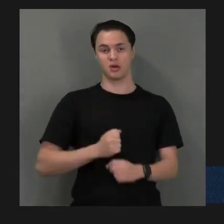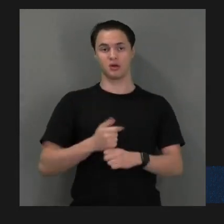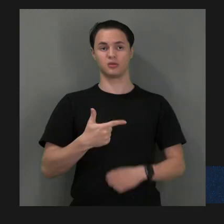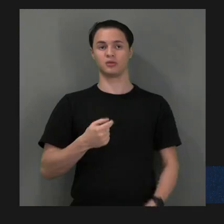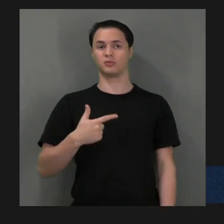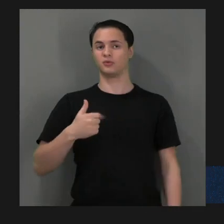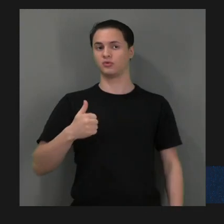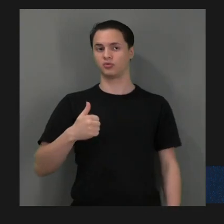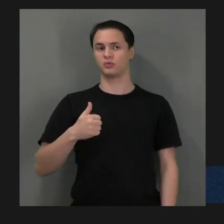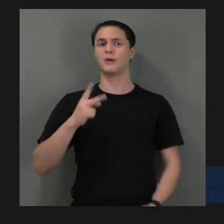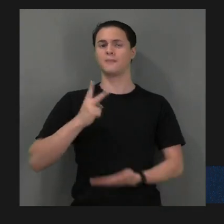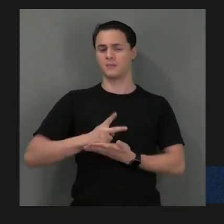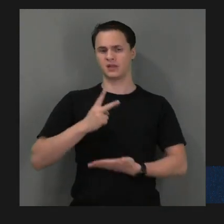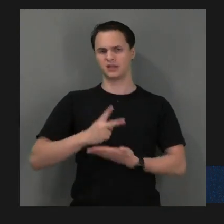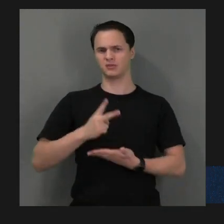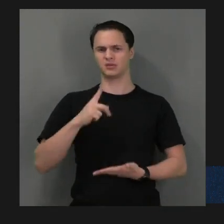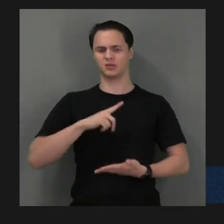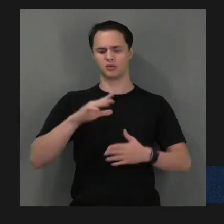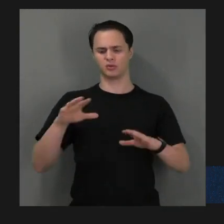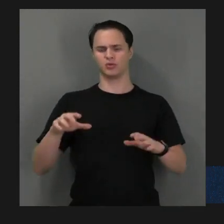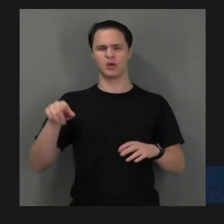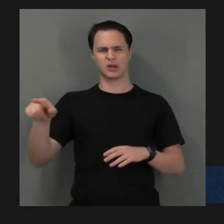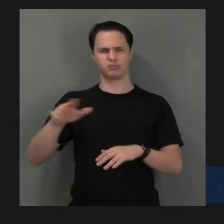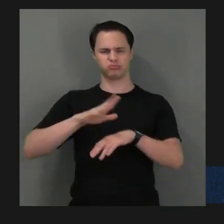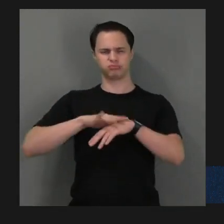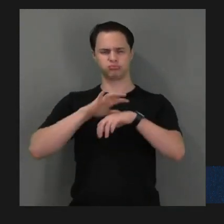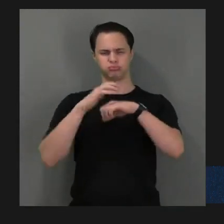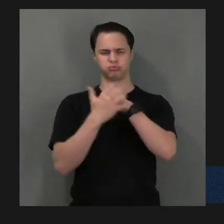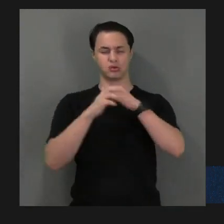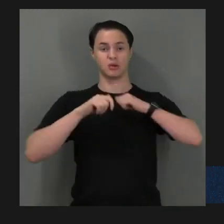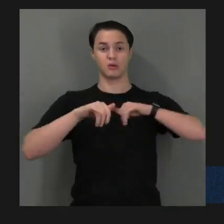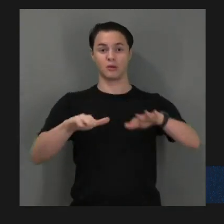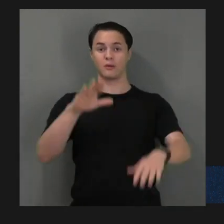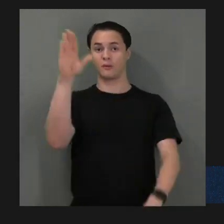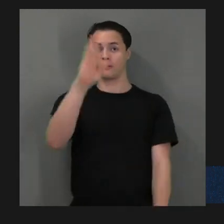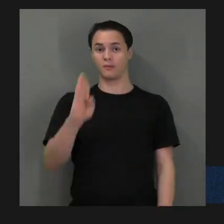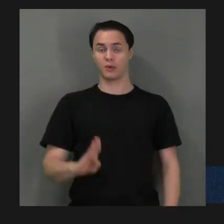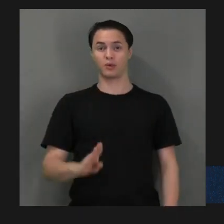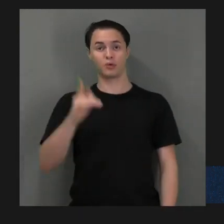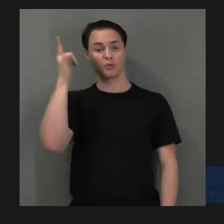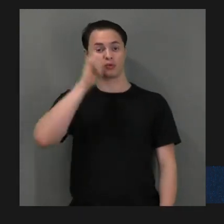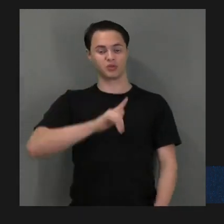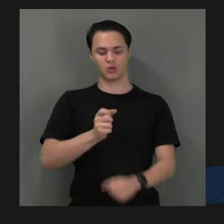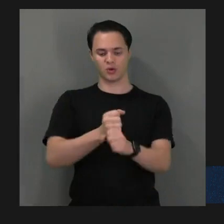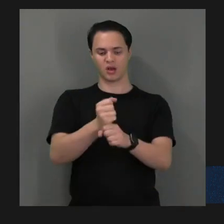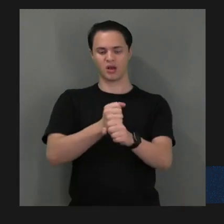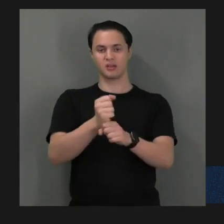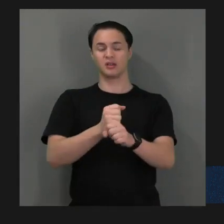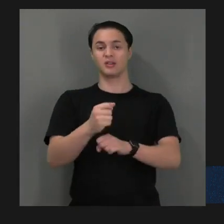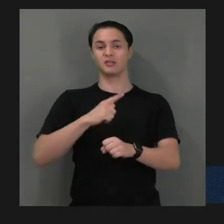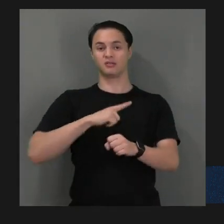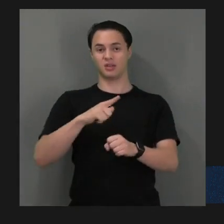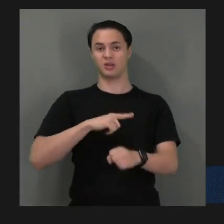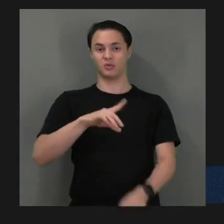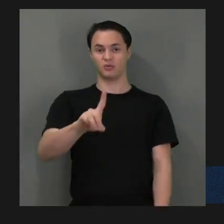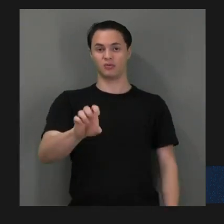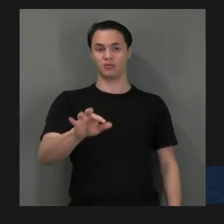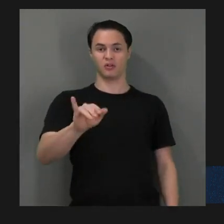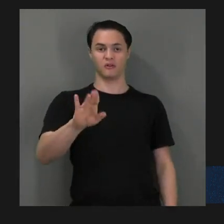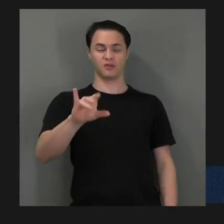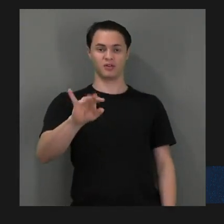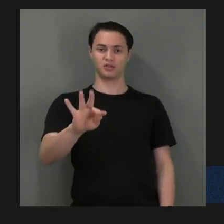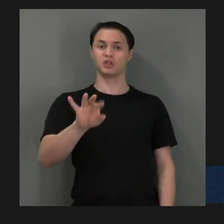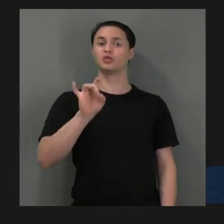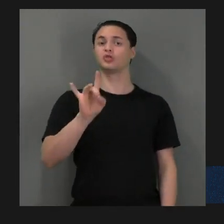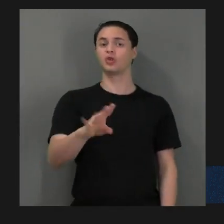2021, mesmo após uma brutal pandemia, o Brasil fechou o ano com um déficit de apenas 40